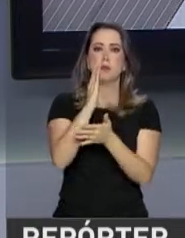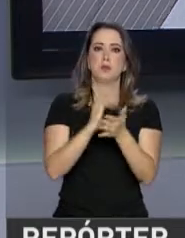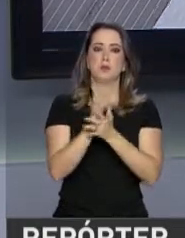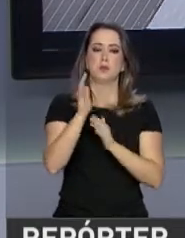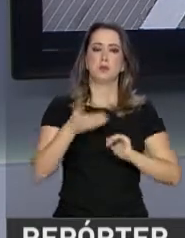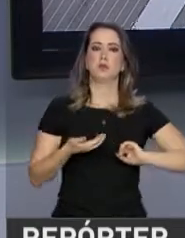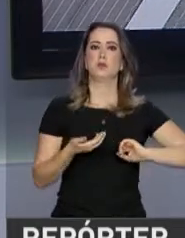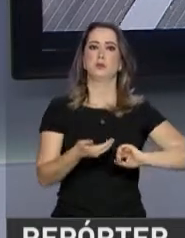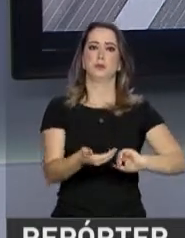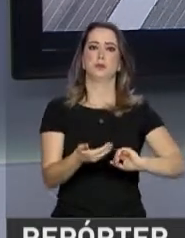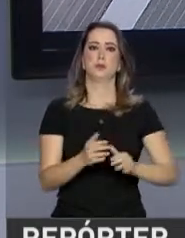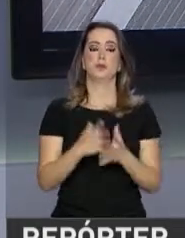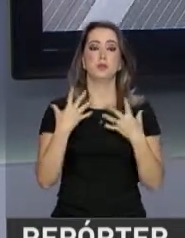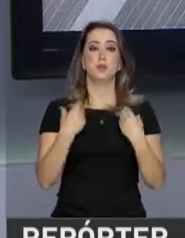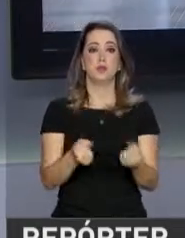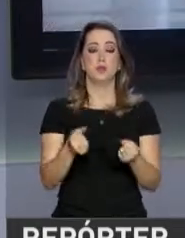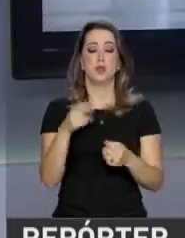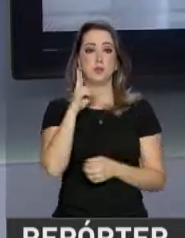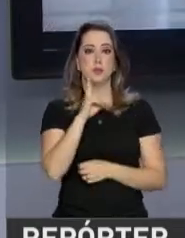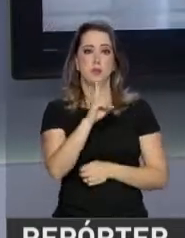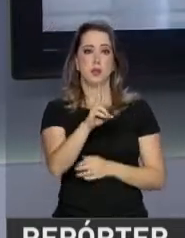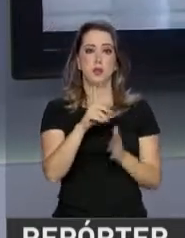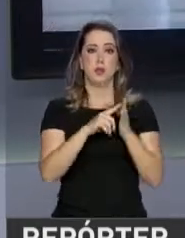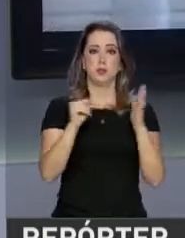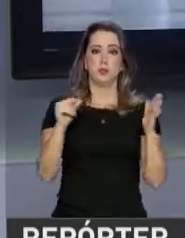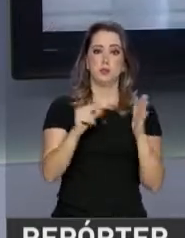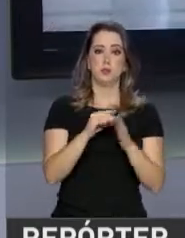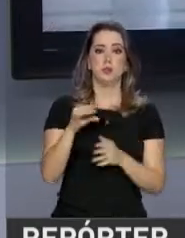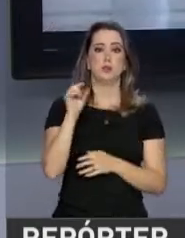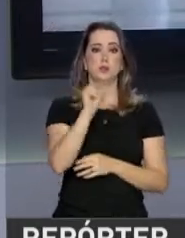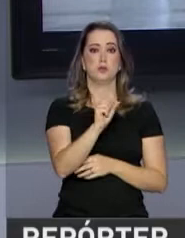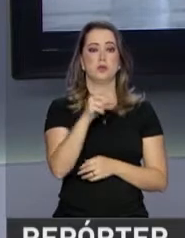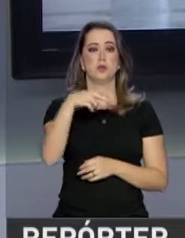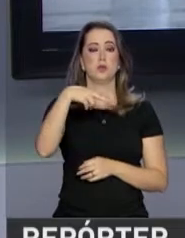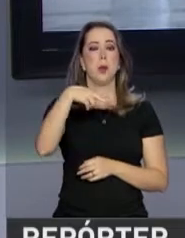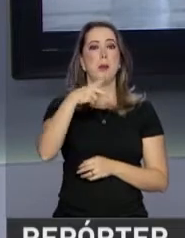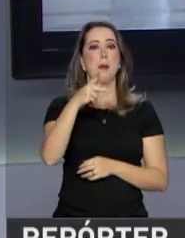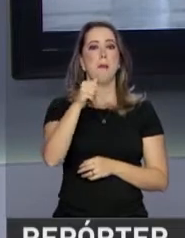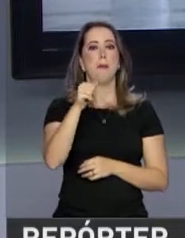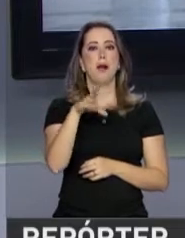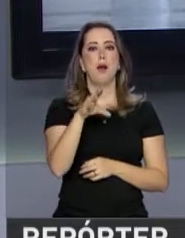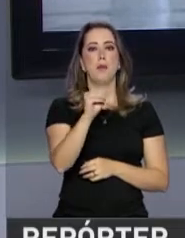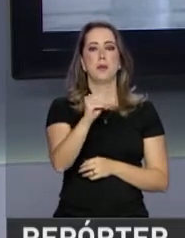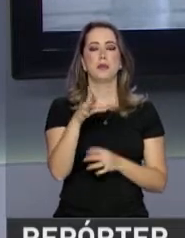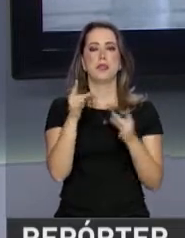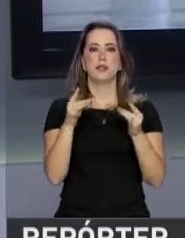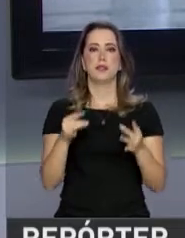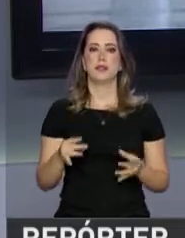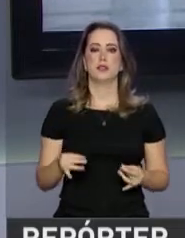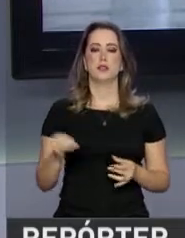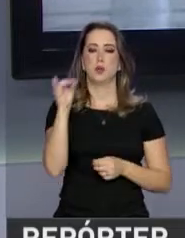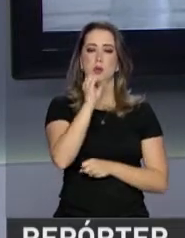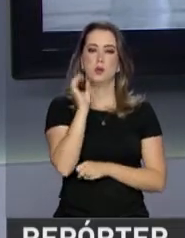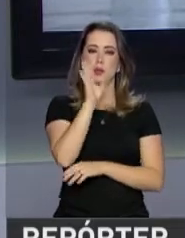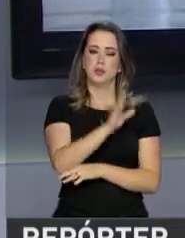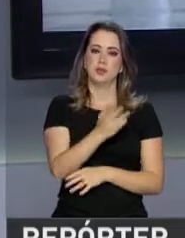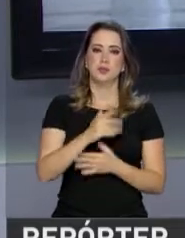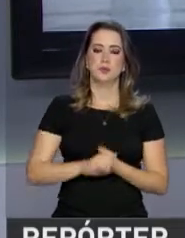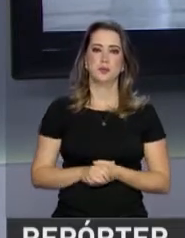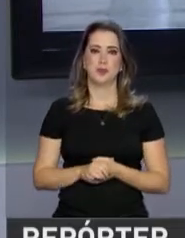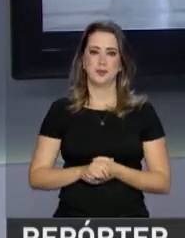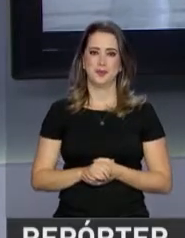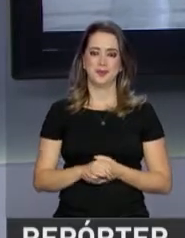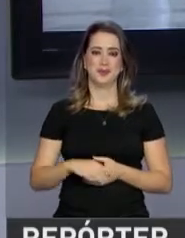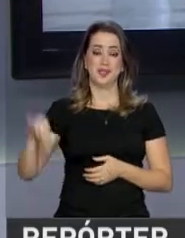nacional vamos ao vivo agora ao palácio do planalto onde o repórter pablo mundim tem mais detalhes boa tarde pablo